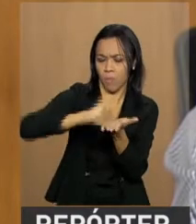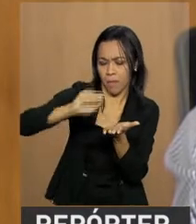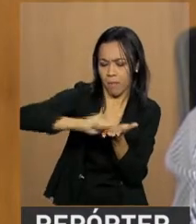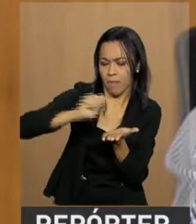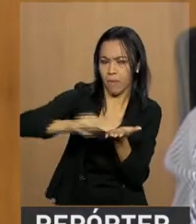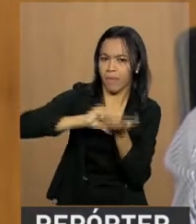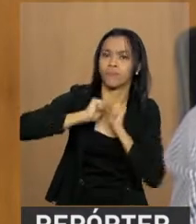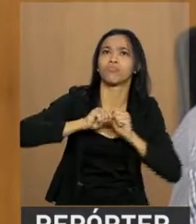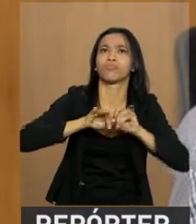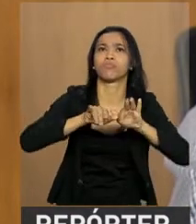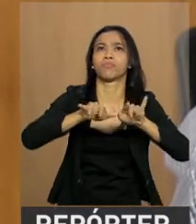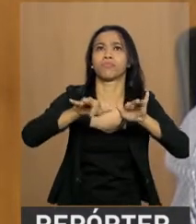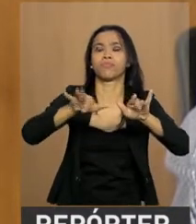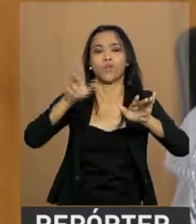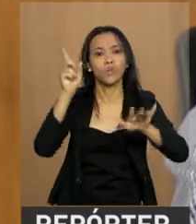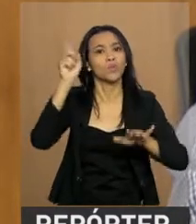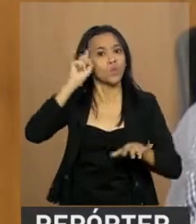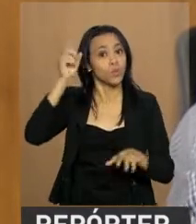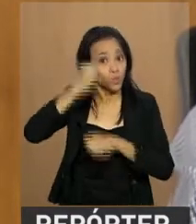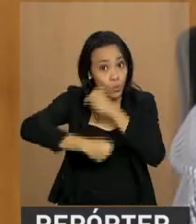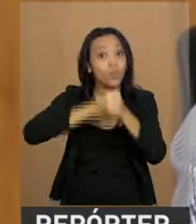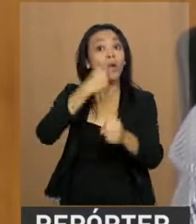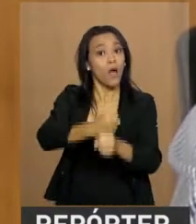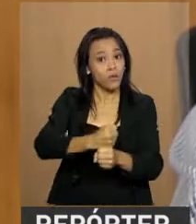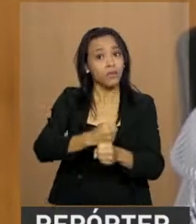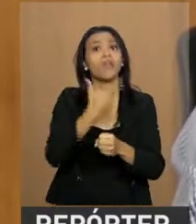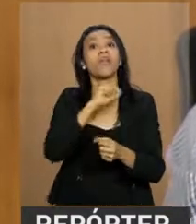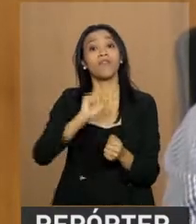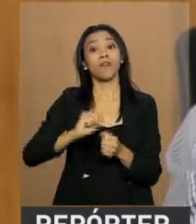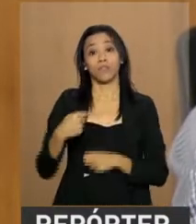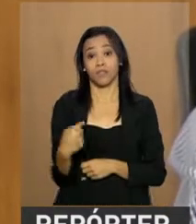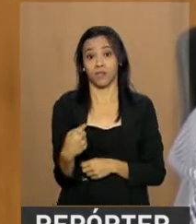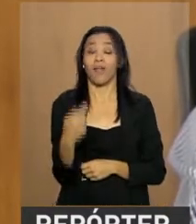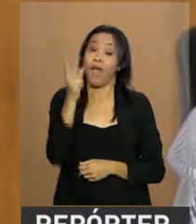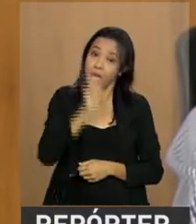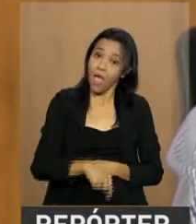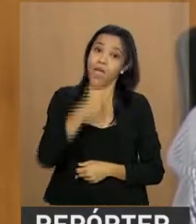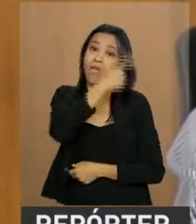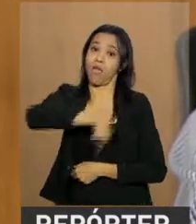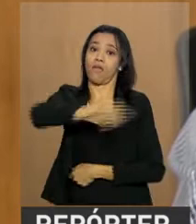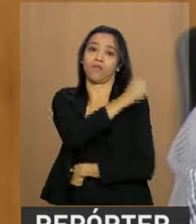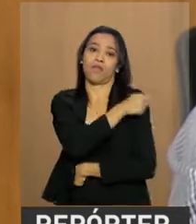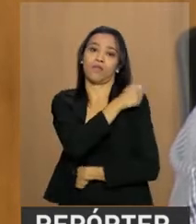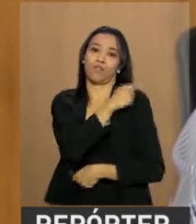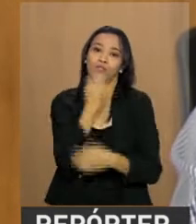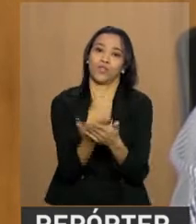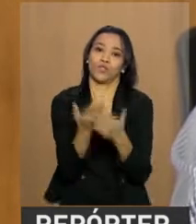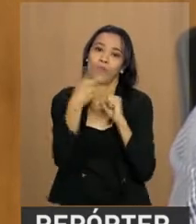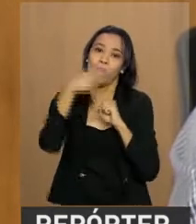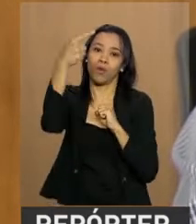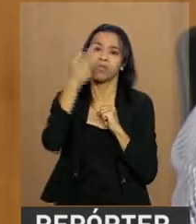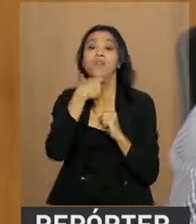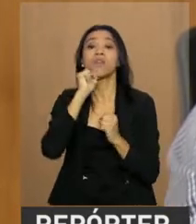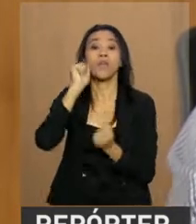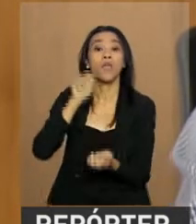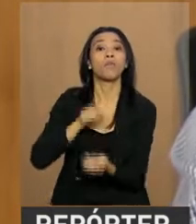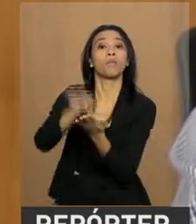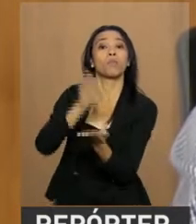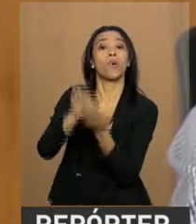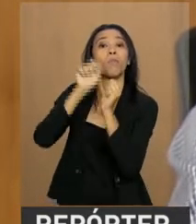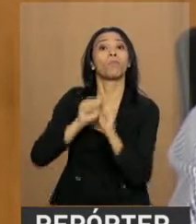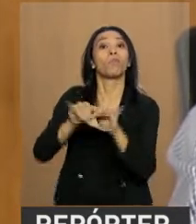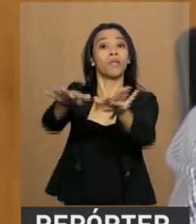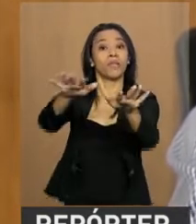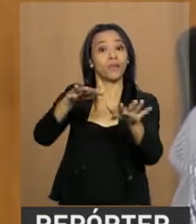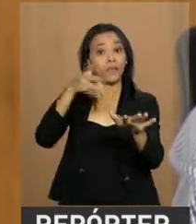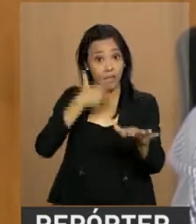nível internacional todo ano na UNB. Isso é quem é que faz esse trabalho? São os alunos de pós-graduação. E quem é que publica com mais qualidade?